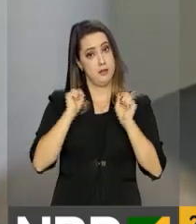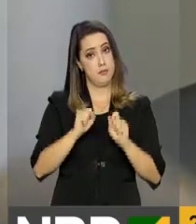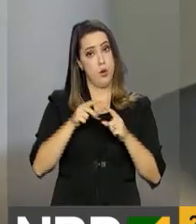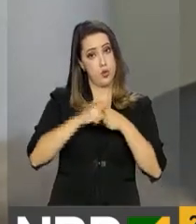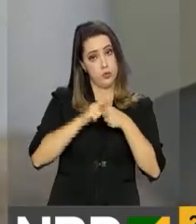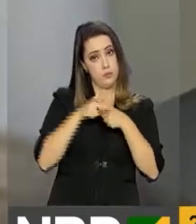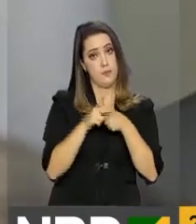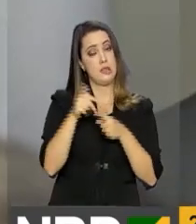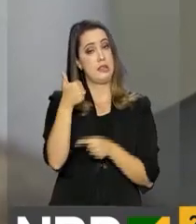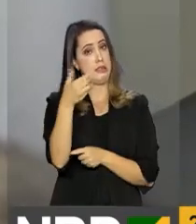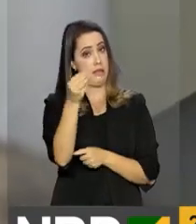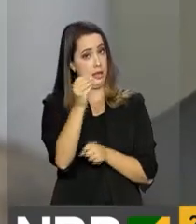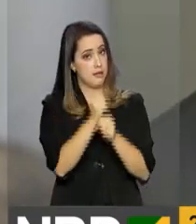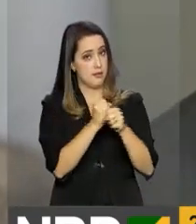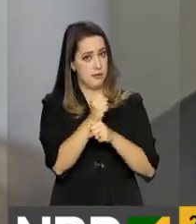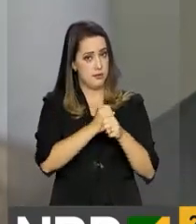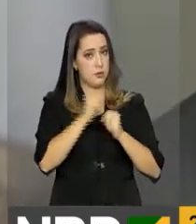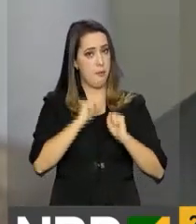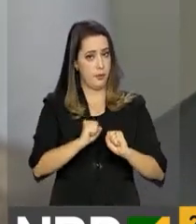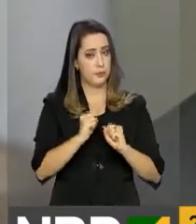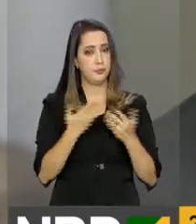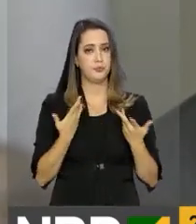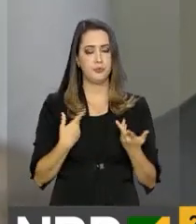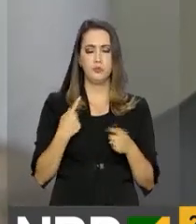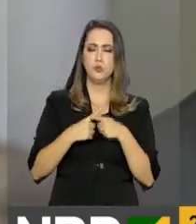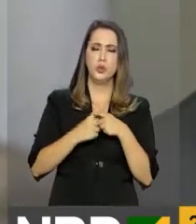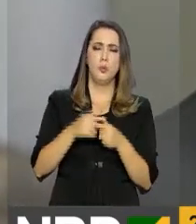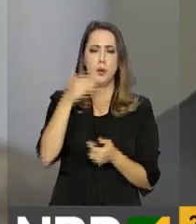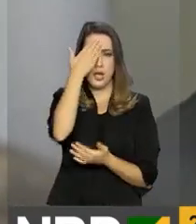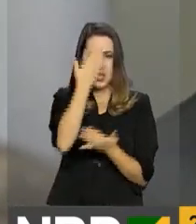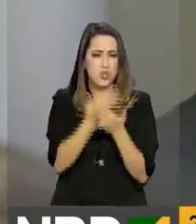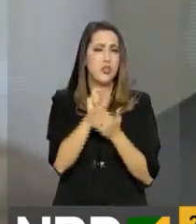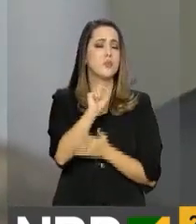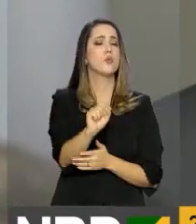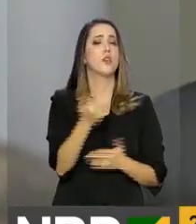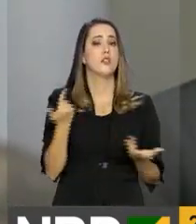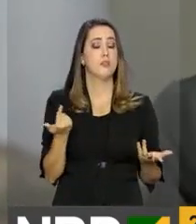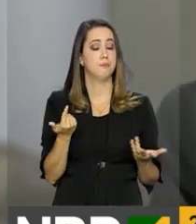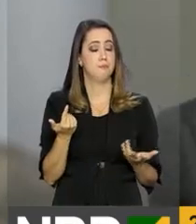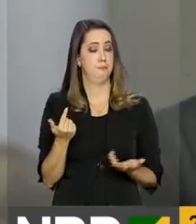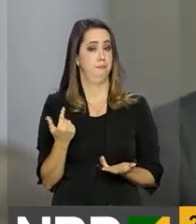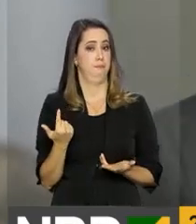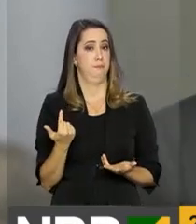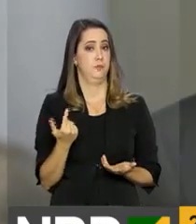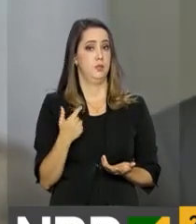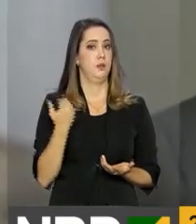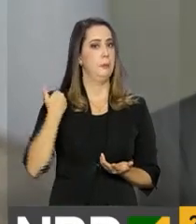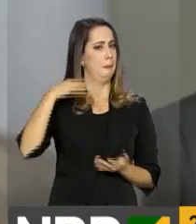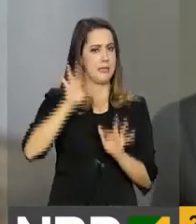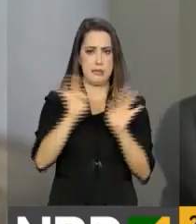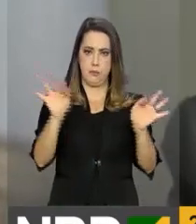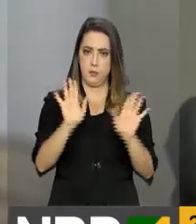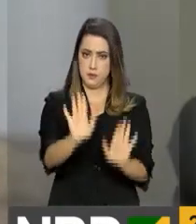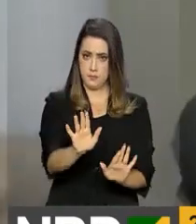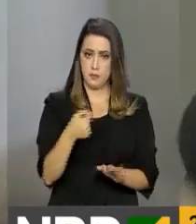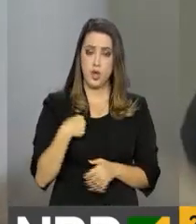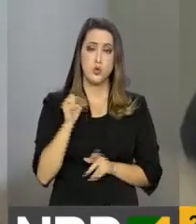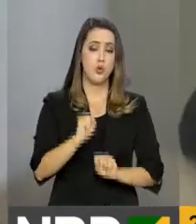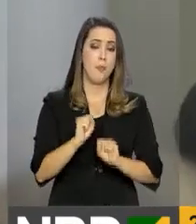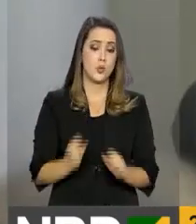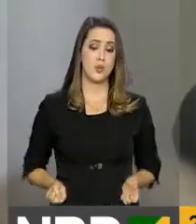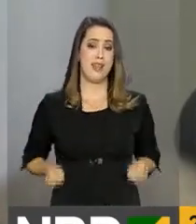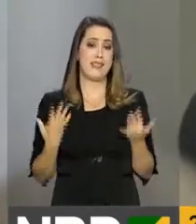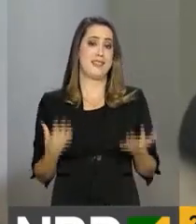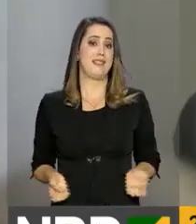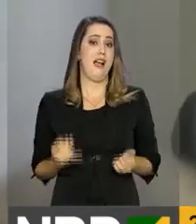convicção de que quando você fixa o teto, você está partindo da seguinte suposição, a mais trivial possível: eu só posso